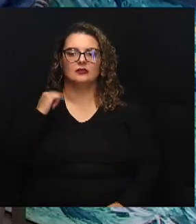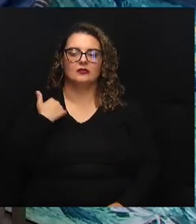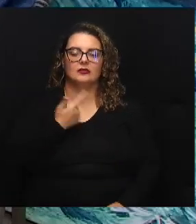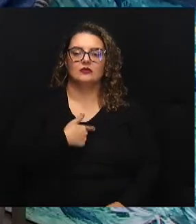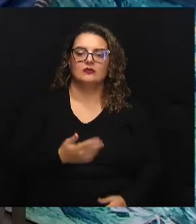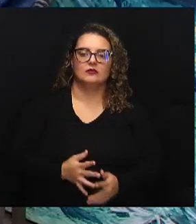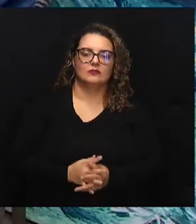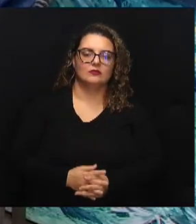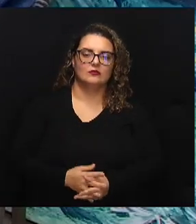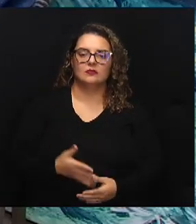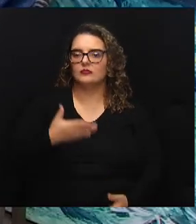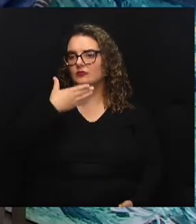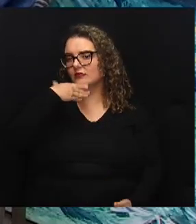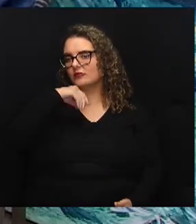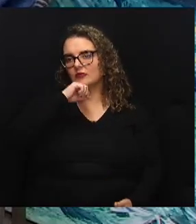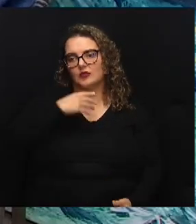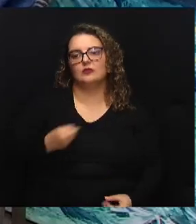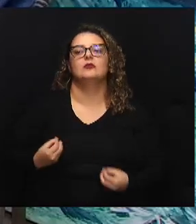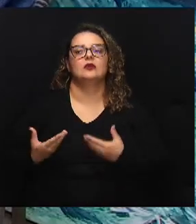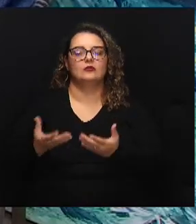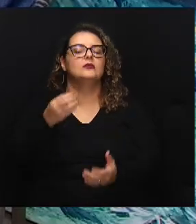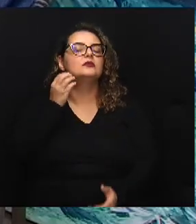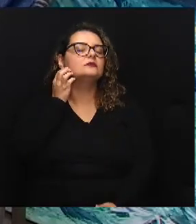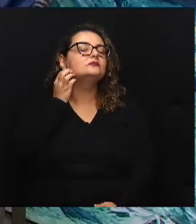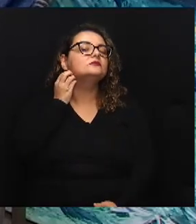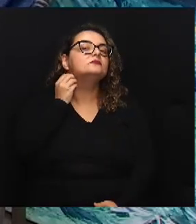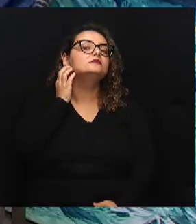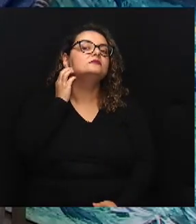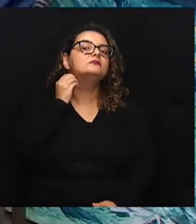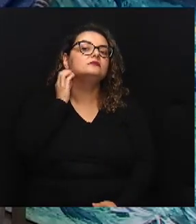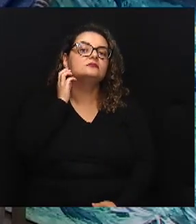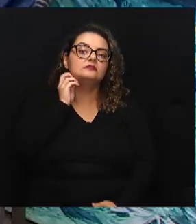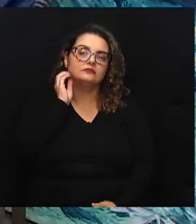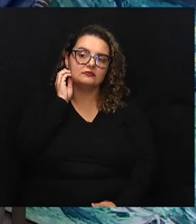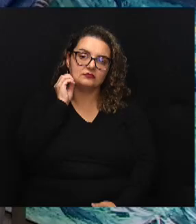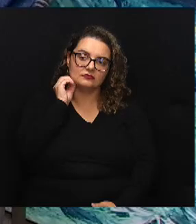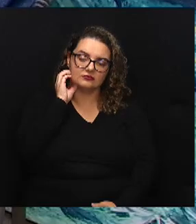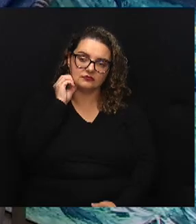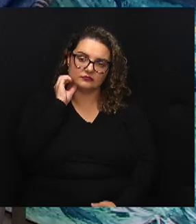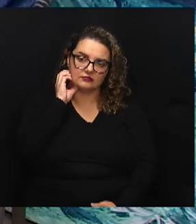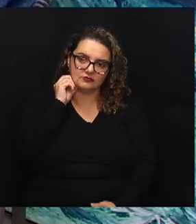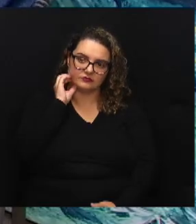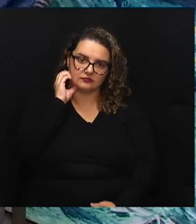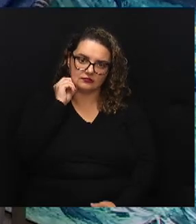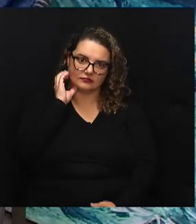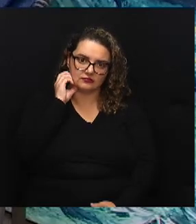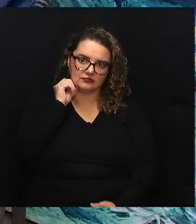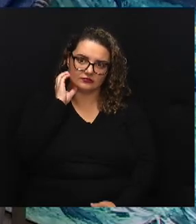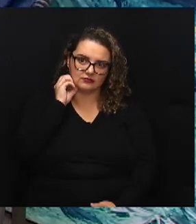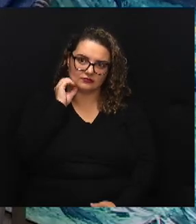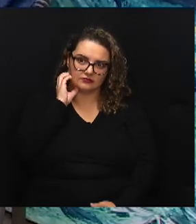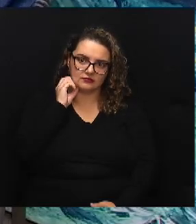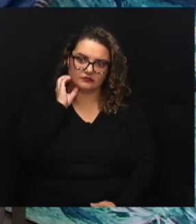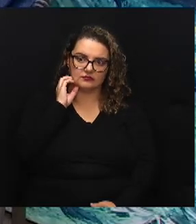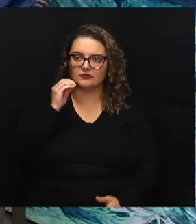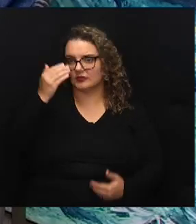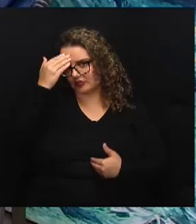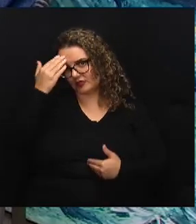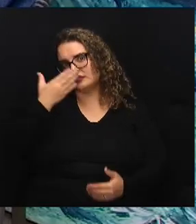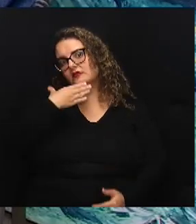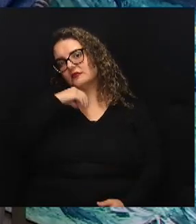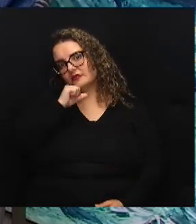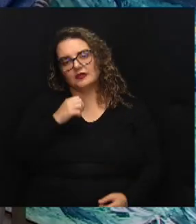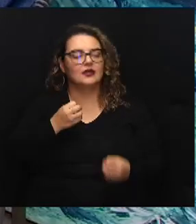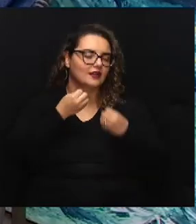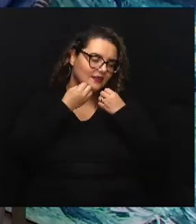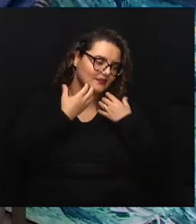Mas meu pai ofereceu isso tudo para nós, sim, com muito, muito mesmo. E tudo Eu isso... sou muito grato ao meu pai e à minha que mãe. bom,